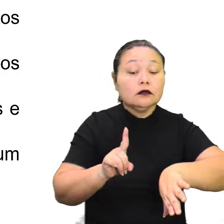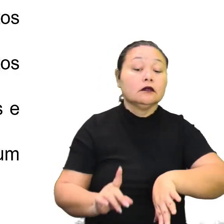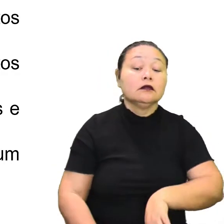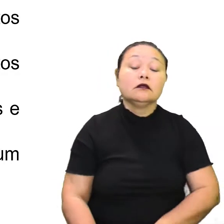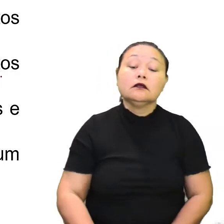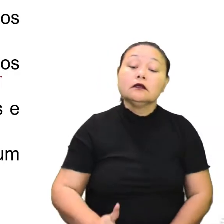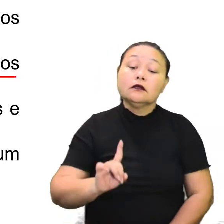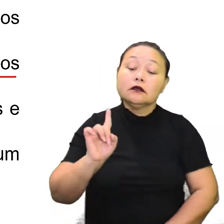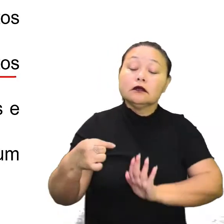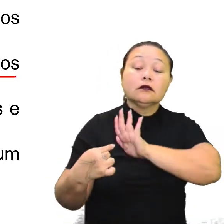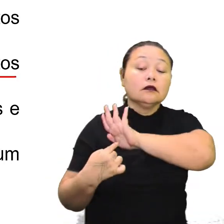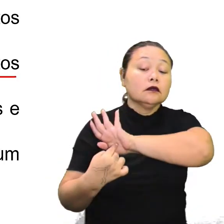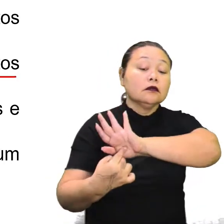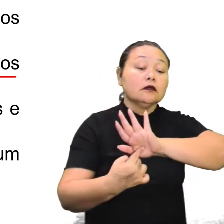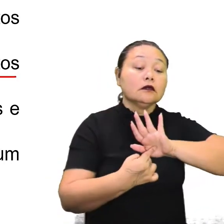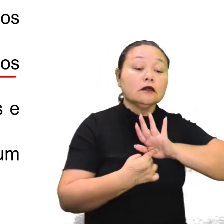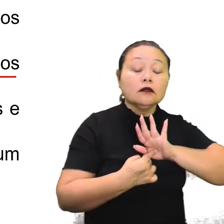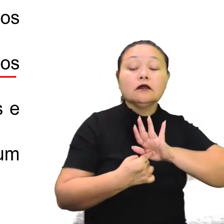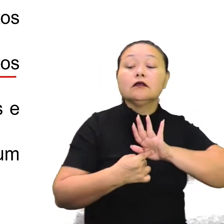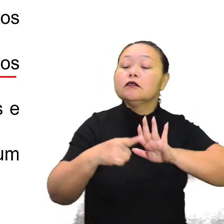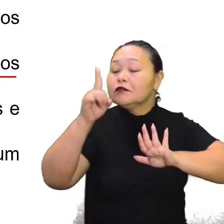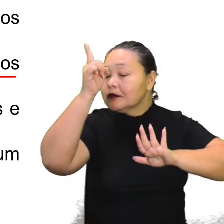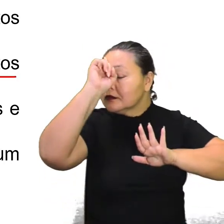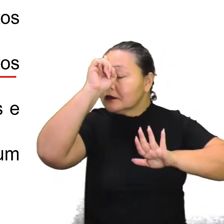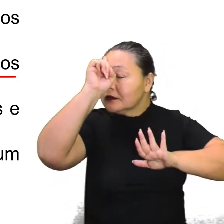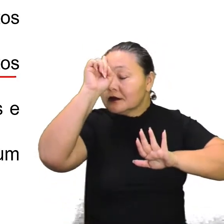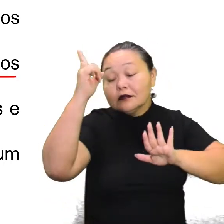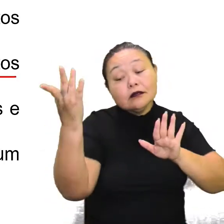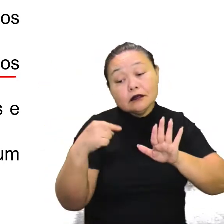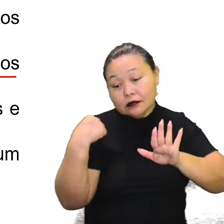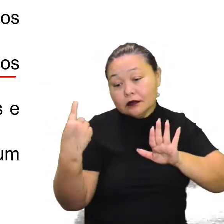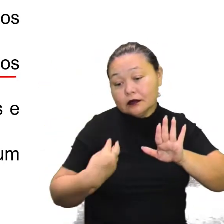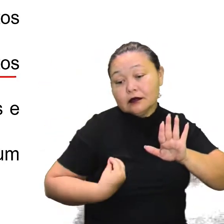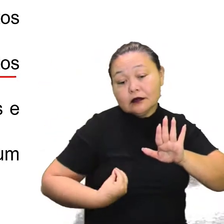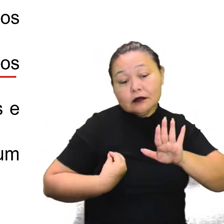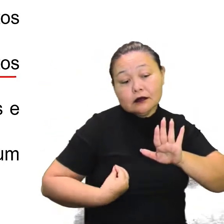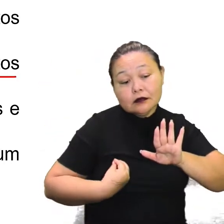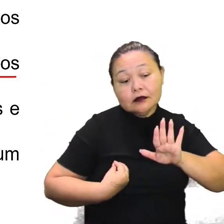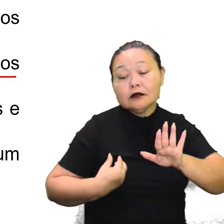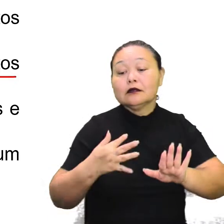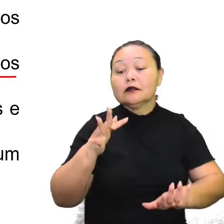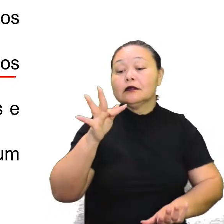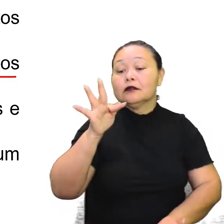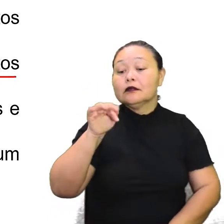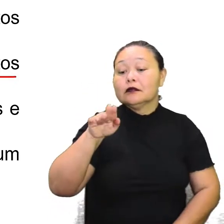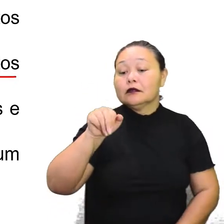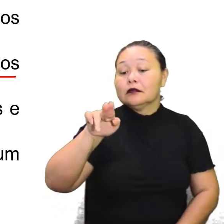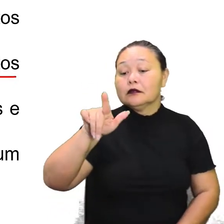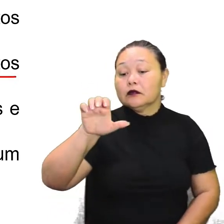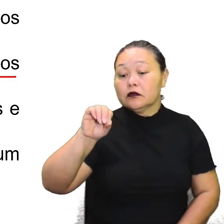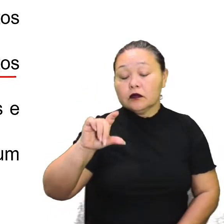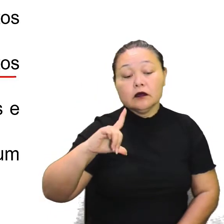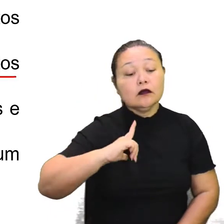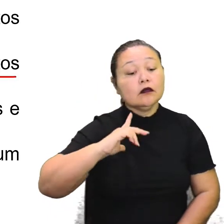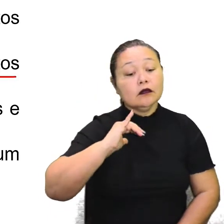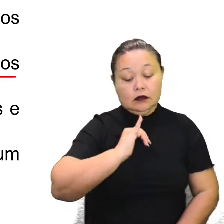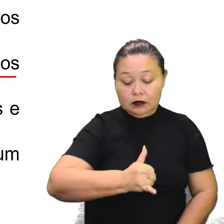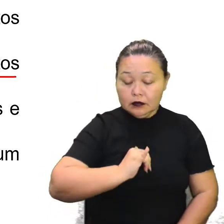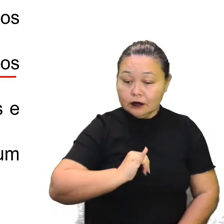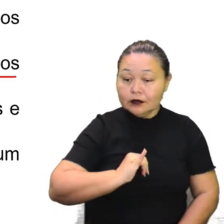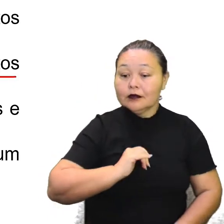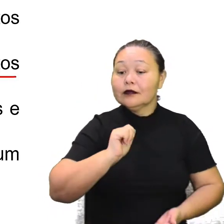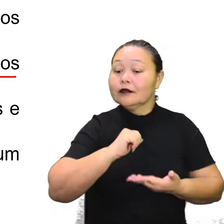curta duração, que retrata fatos cotidianos. Vamos ter fábula, que é uma narrativa